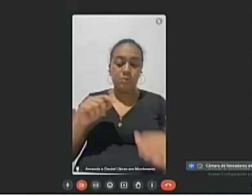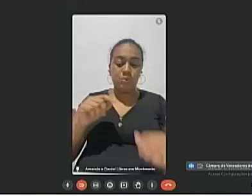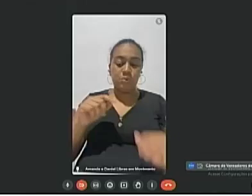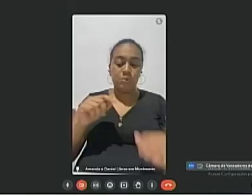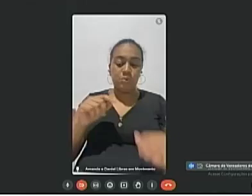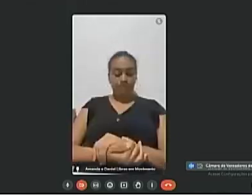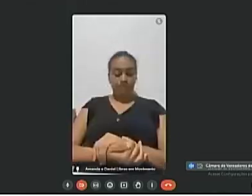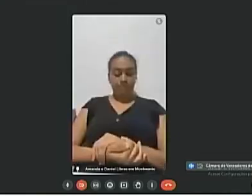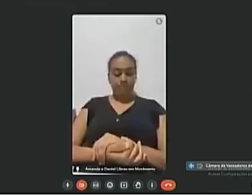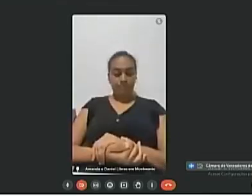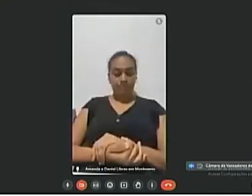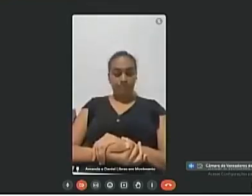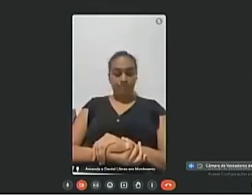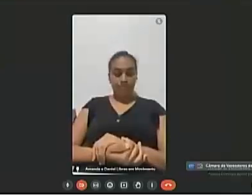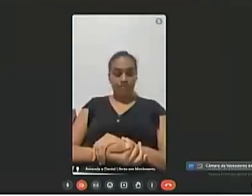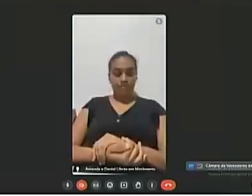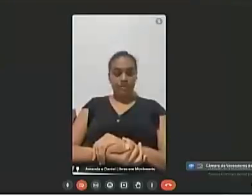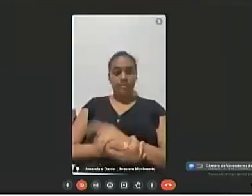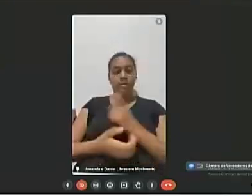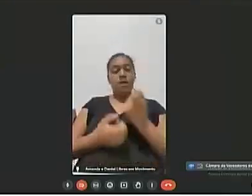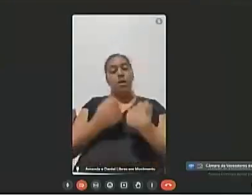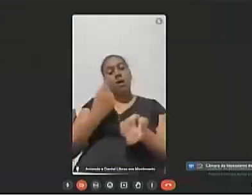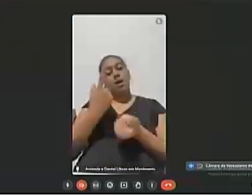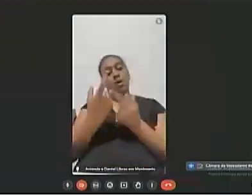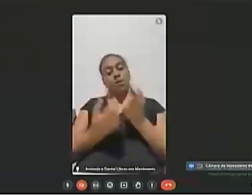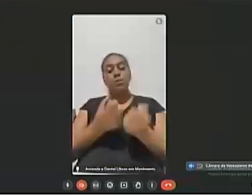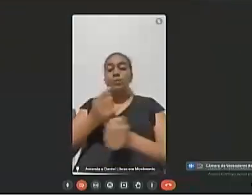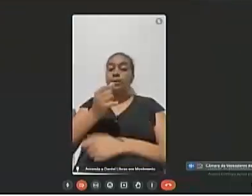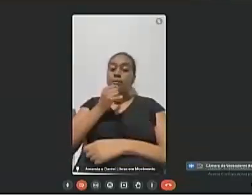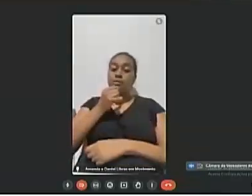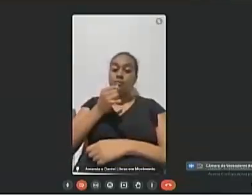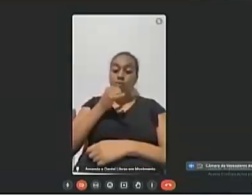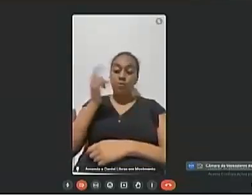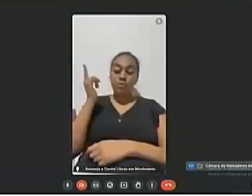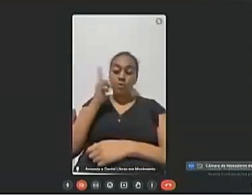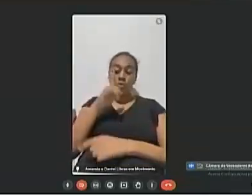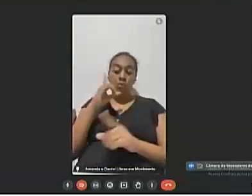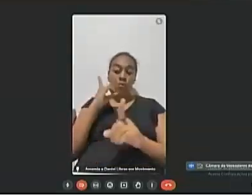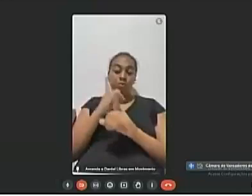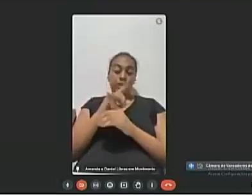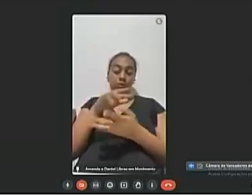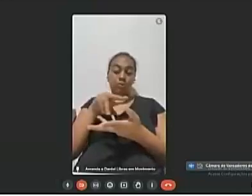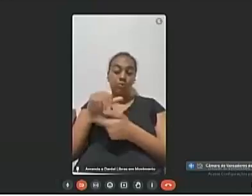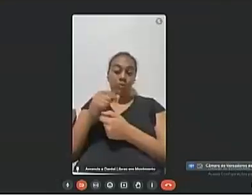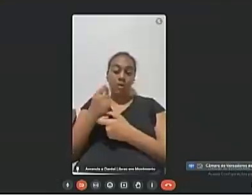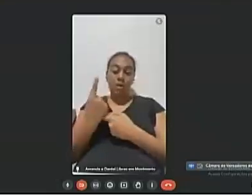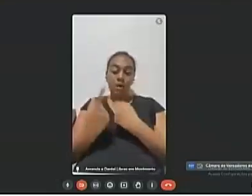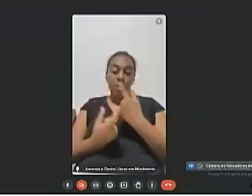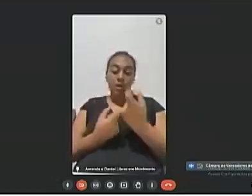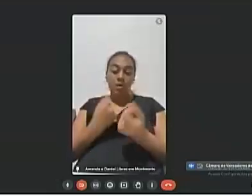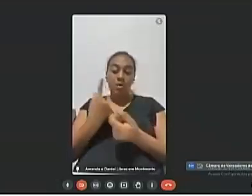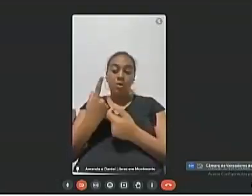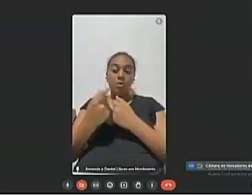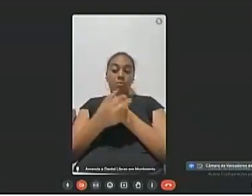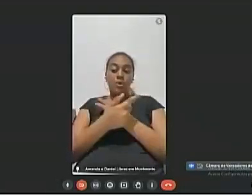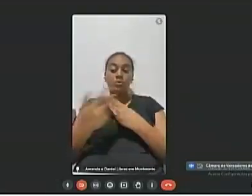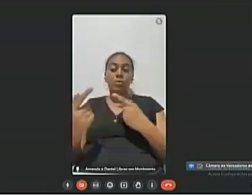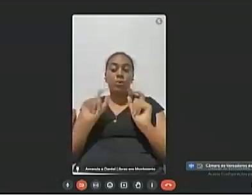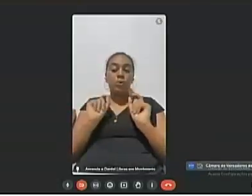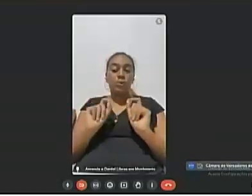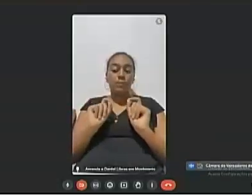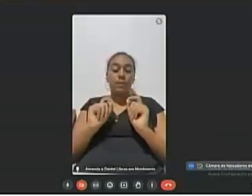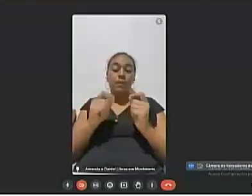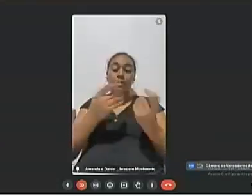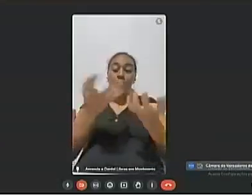Então, aqui mais algum exemplo que eu consegui encontrar pelo mundo aí, alguma ideia similar a que eu estou querendo pôr